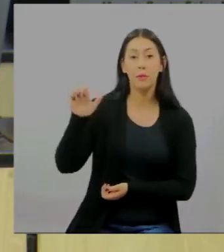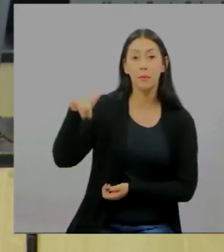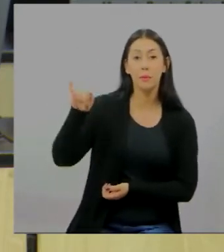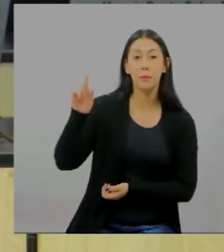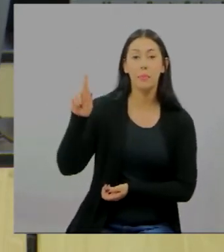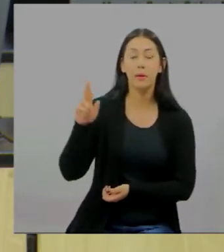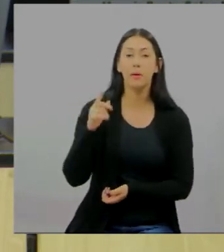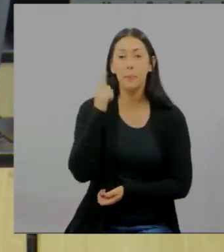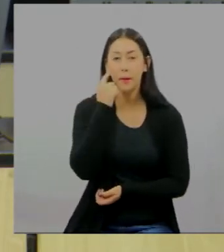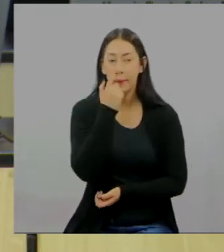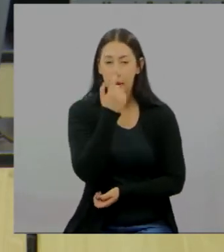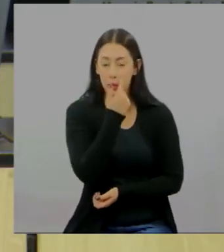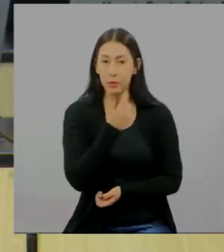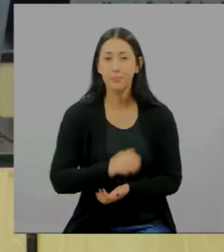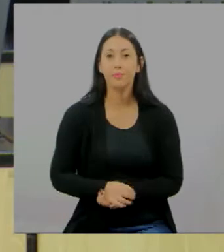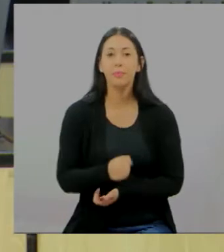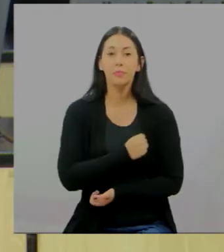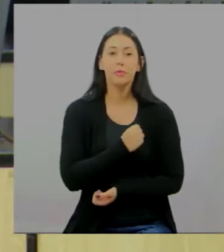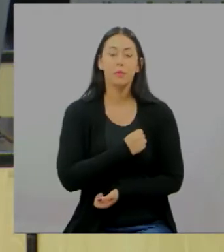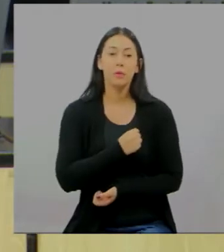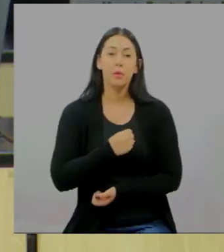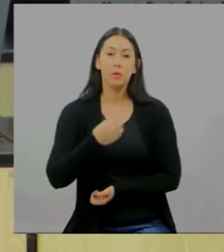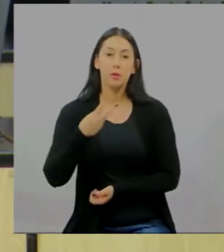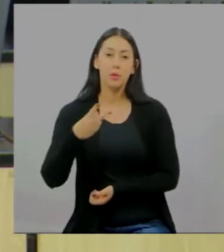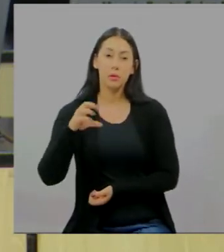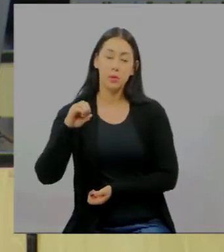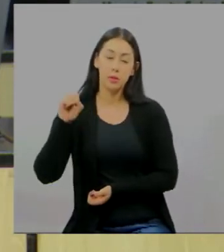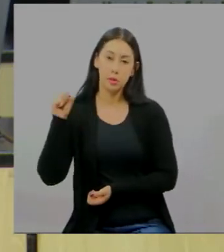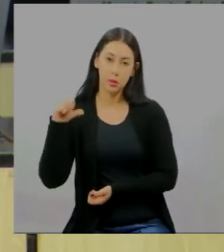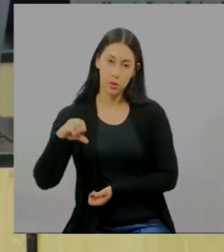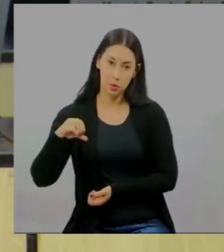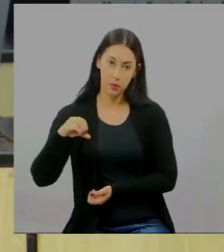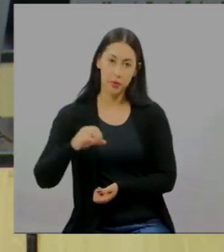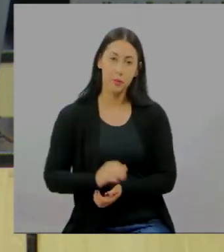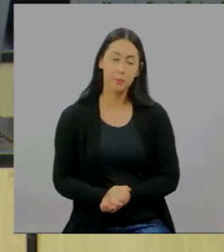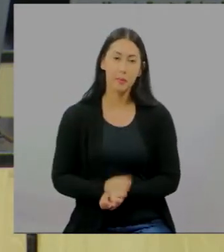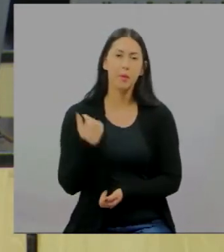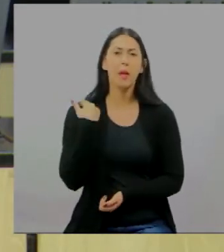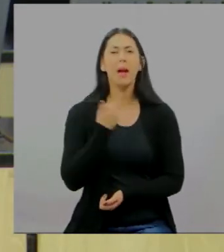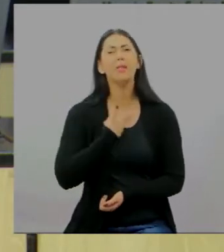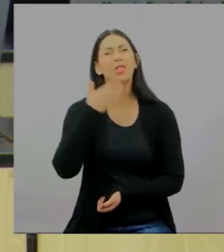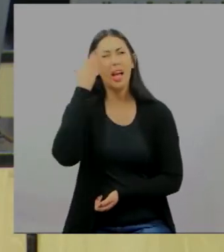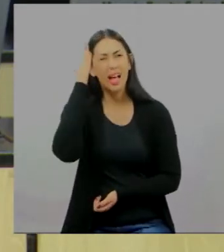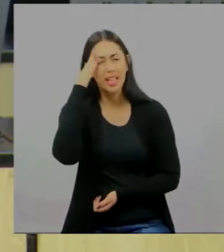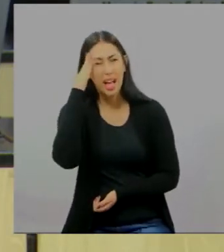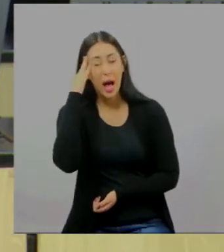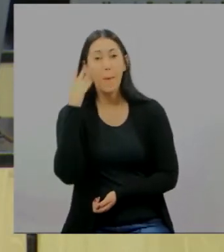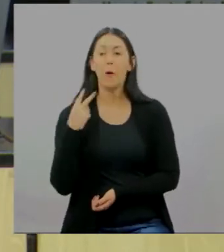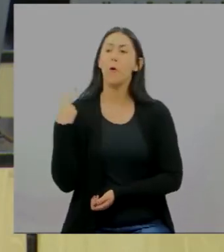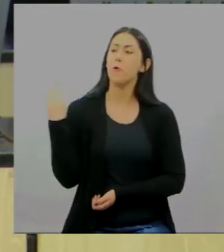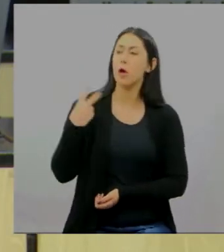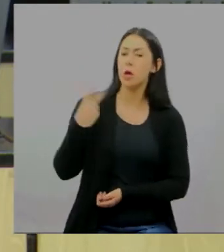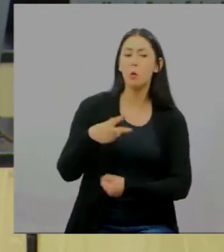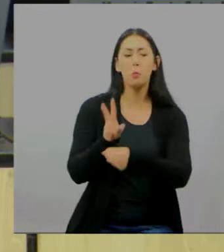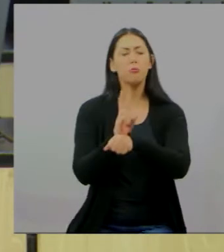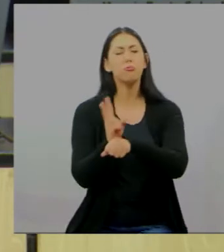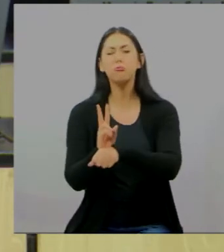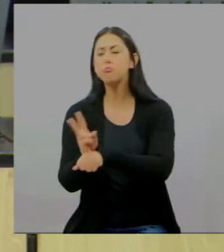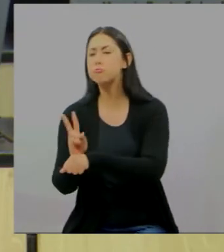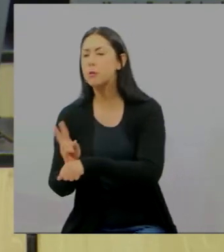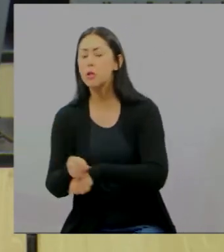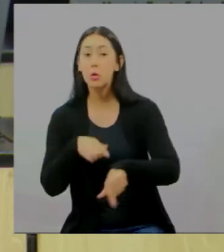Lua. Requerimento número 209. Considerando que uma das atribuições do vereador é a fiscalização dos trabalhos das